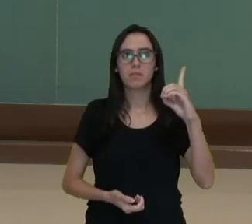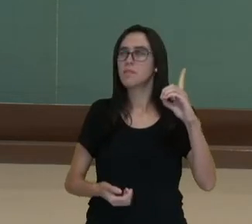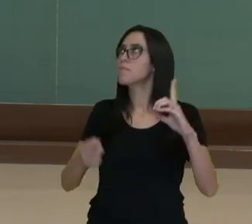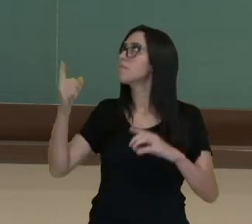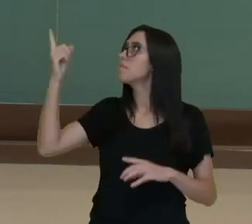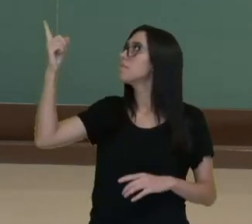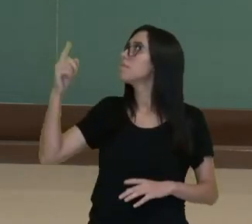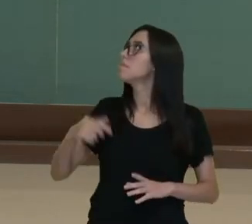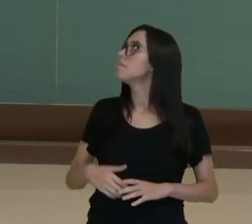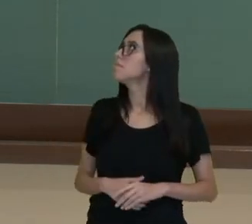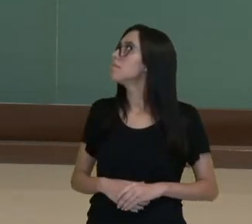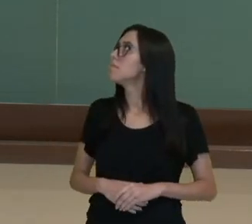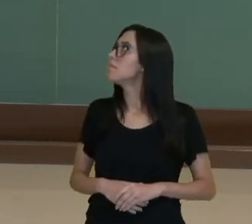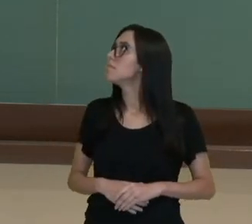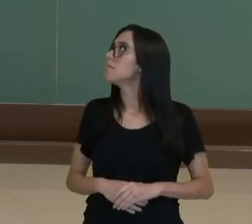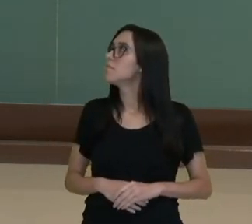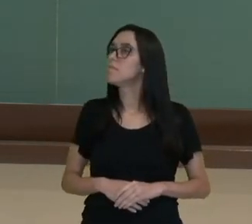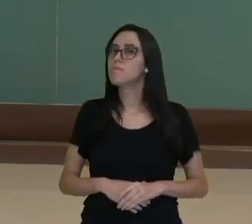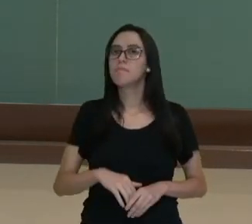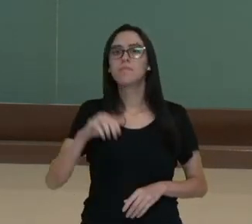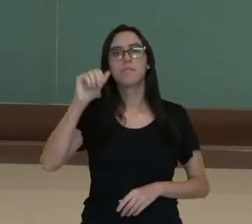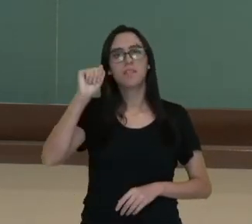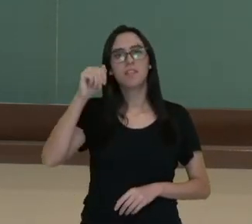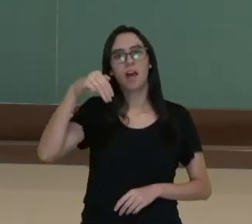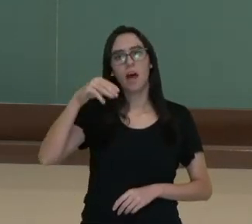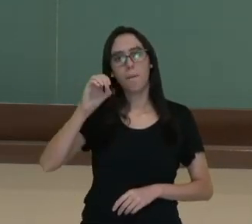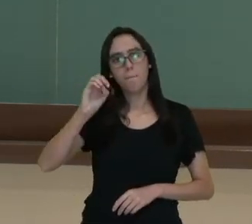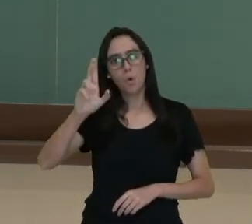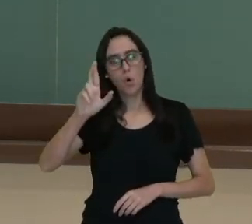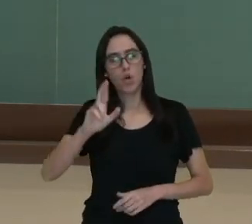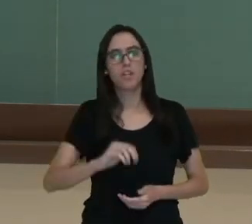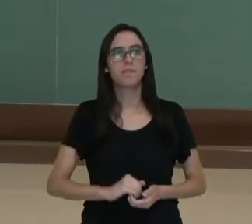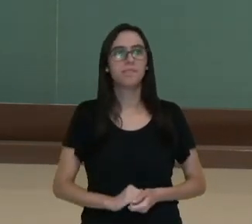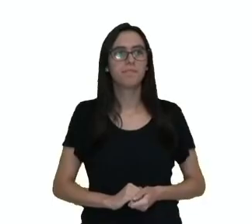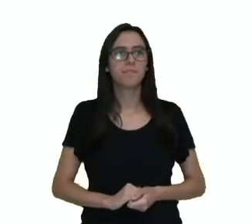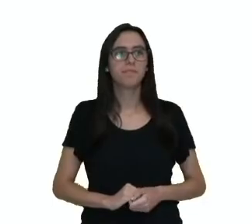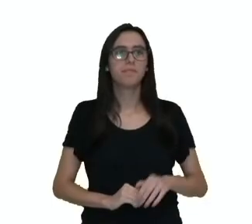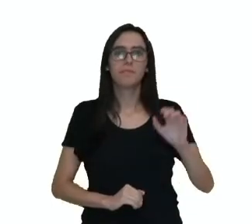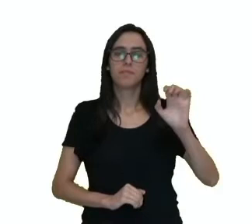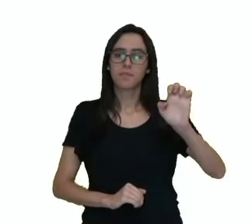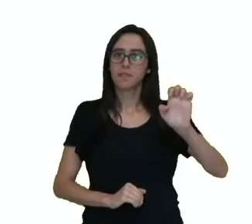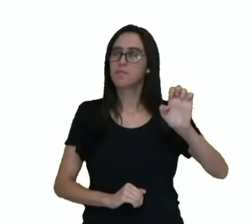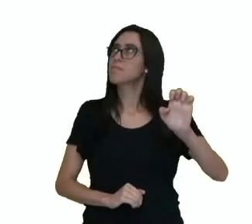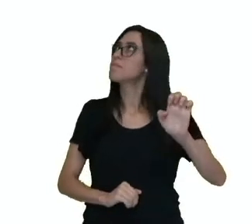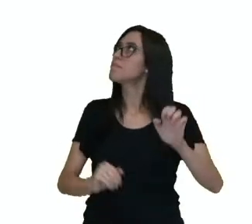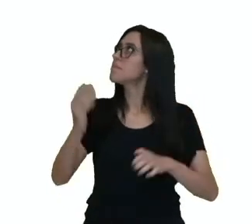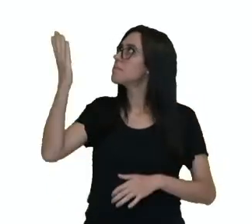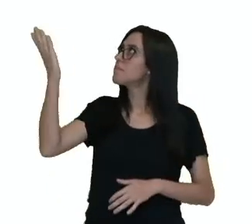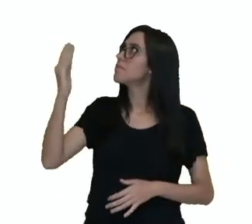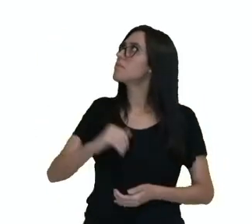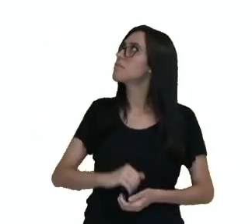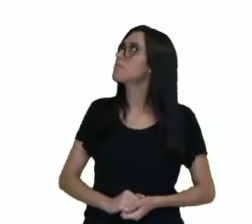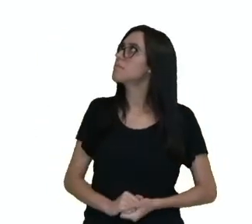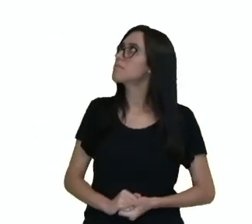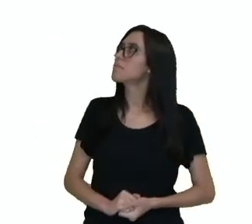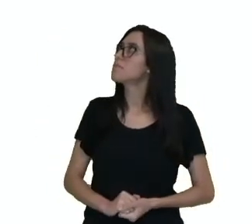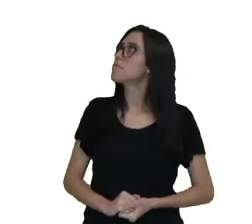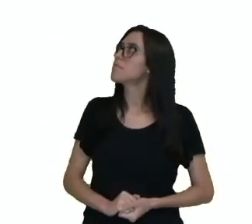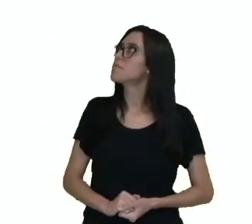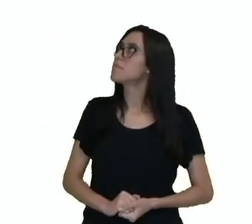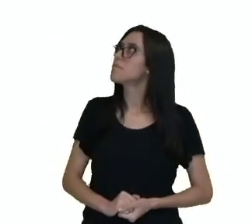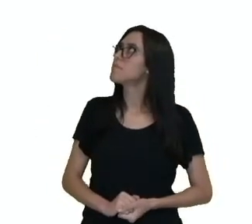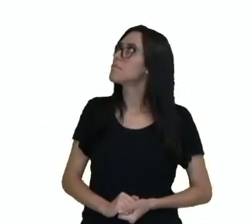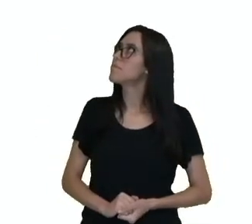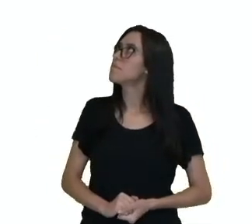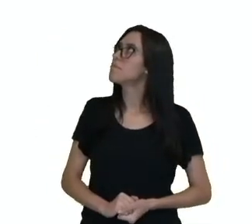e lá R forma a palavra amor. E lá C, lá U, lá A, lá D, lá E,